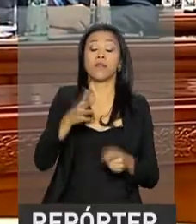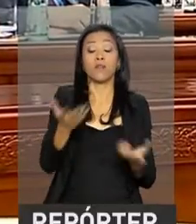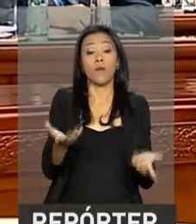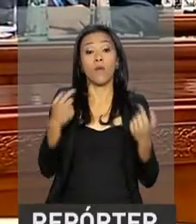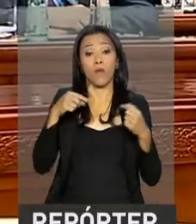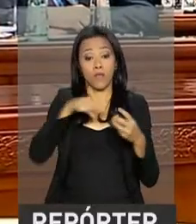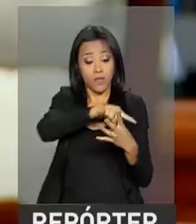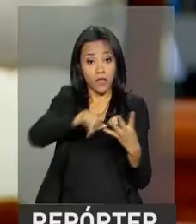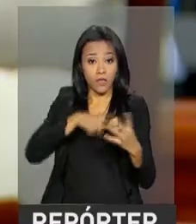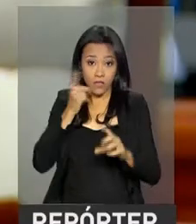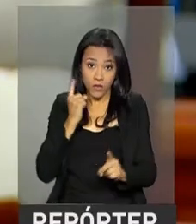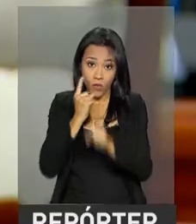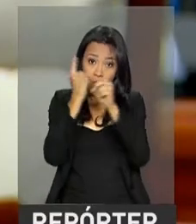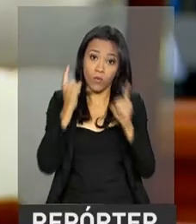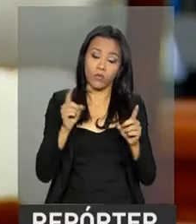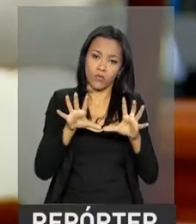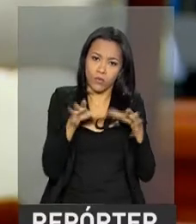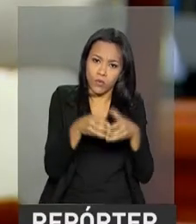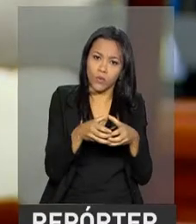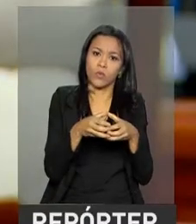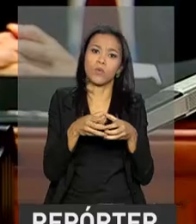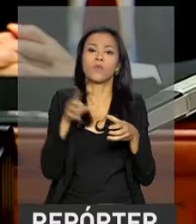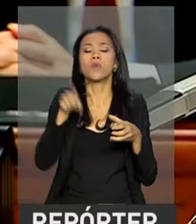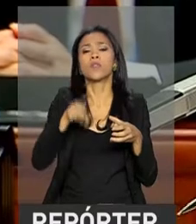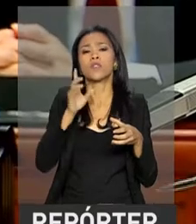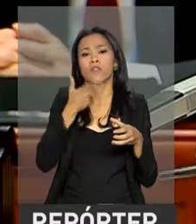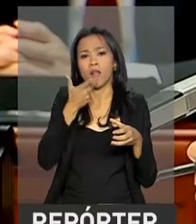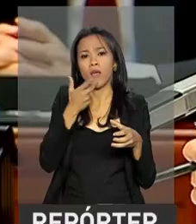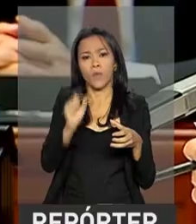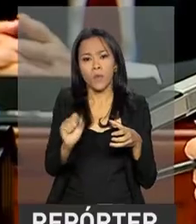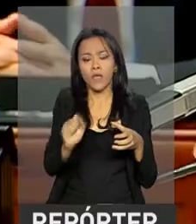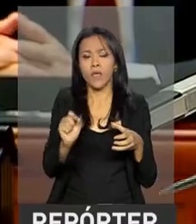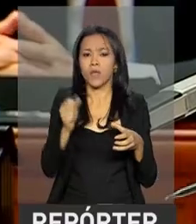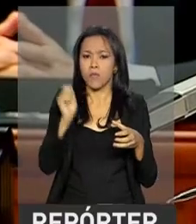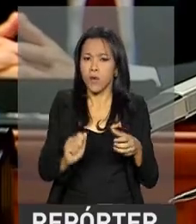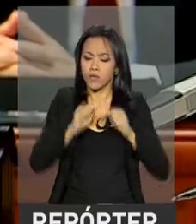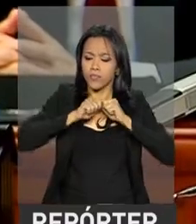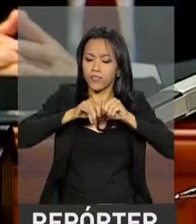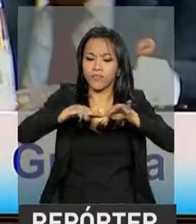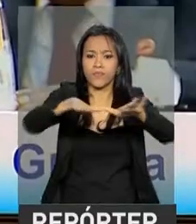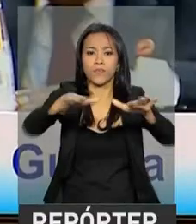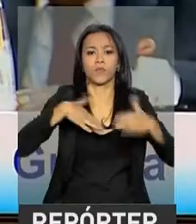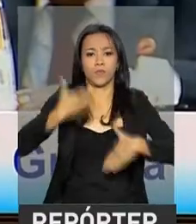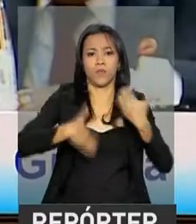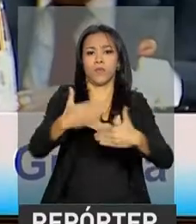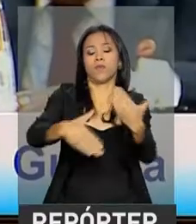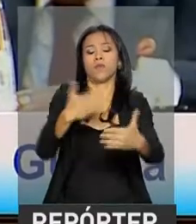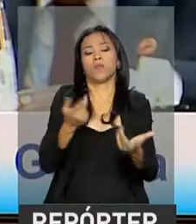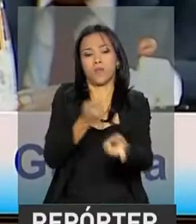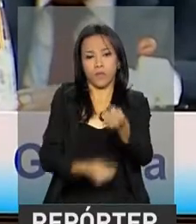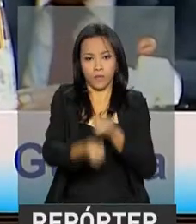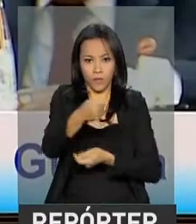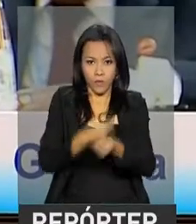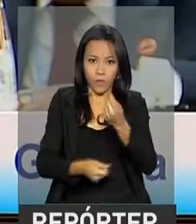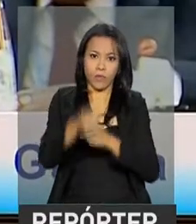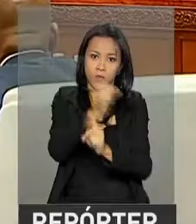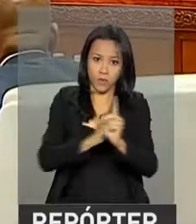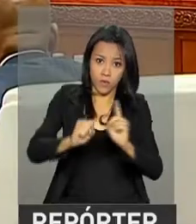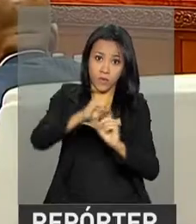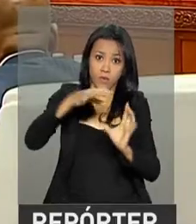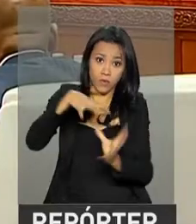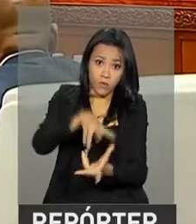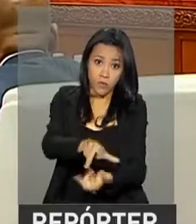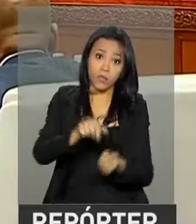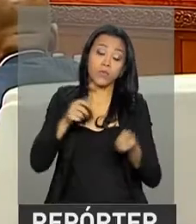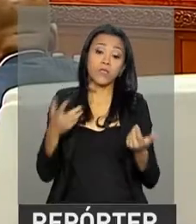Michel Temer, reafirmaram o compromisso com instrumentos que possam disseminar o desenvolvimento econômico e social no mundo,